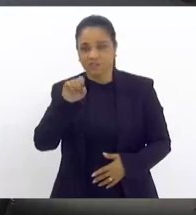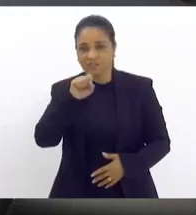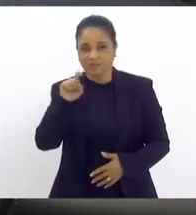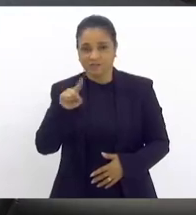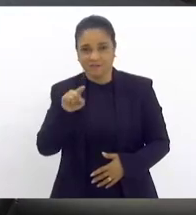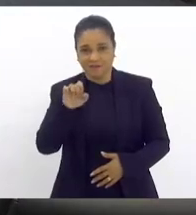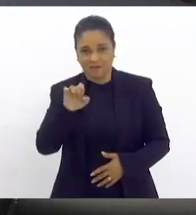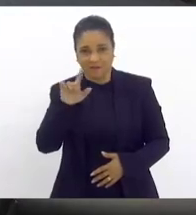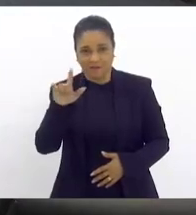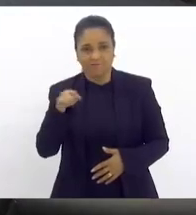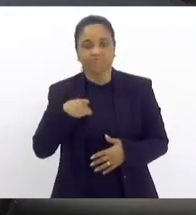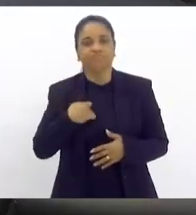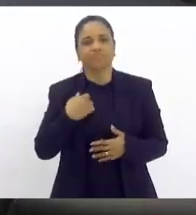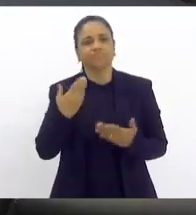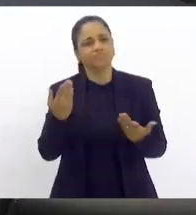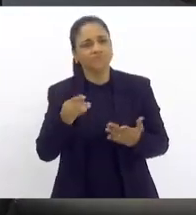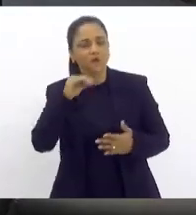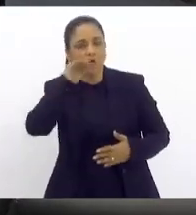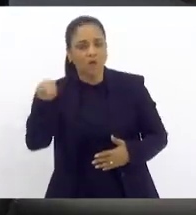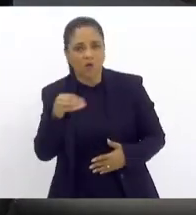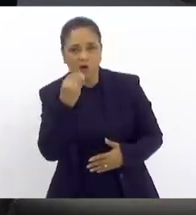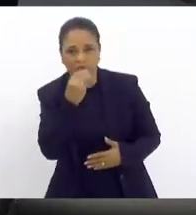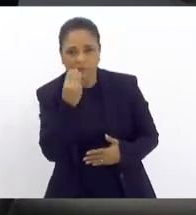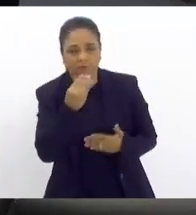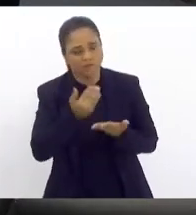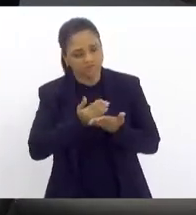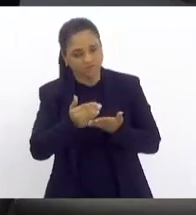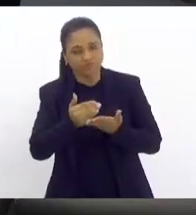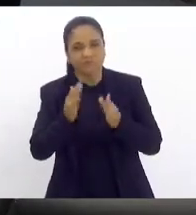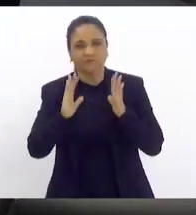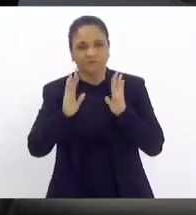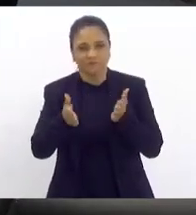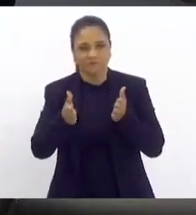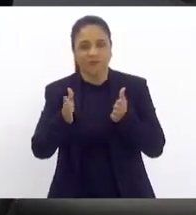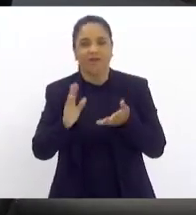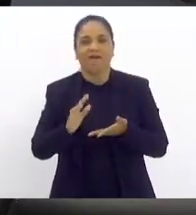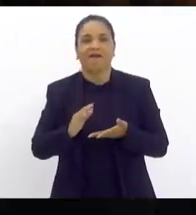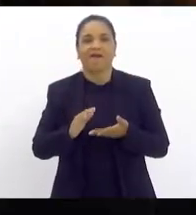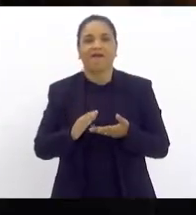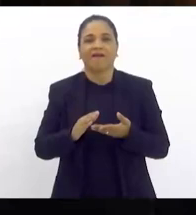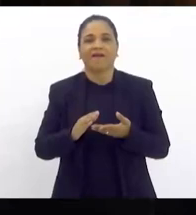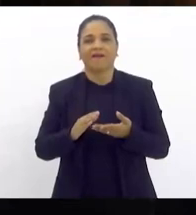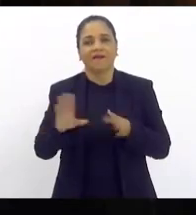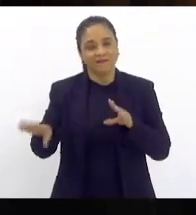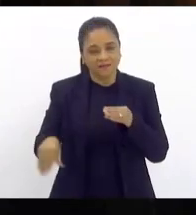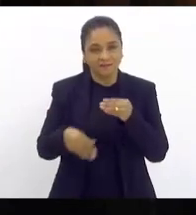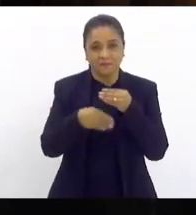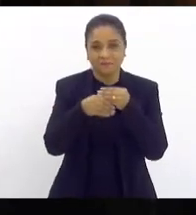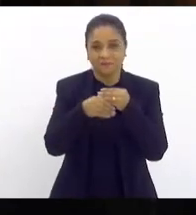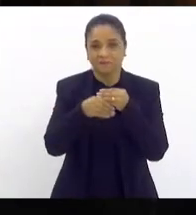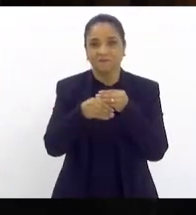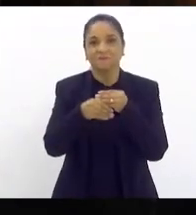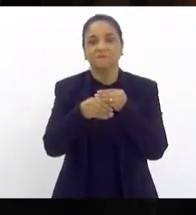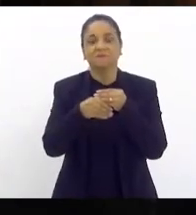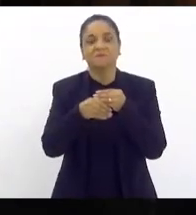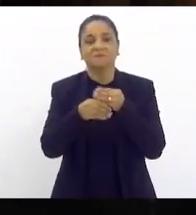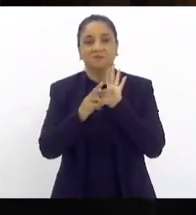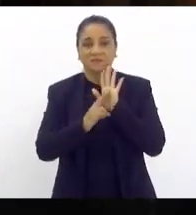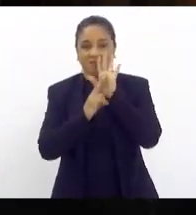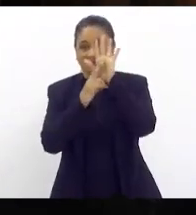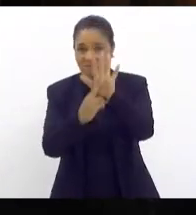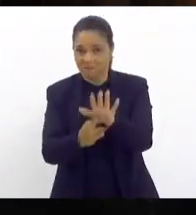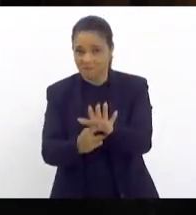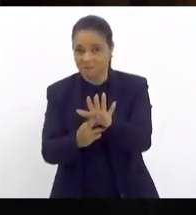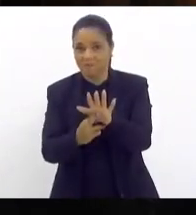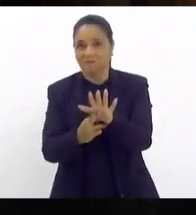tive a oportunidade de fazê-lo no expediente inicial reitero a forma de representatividade Que